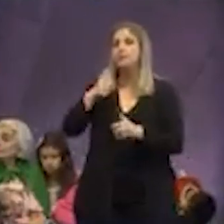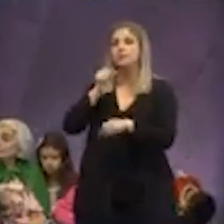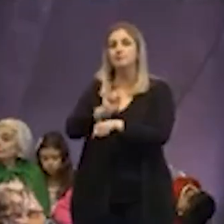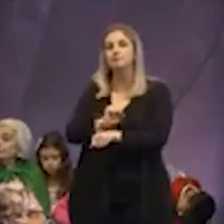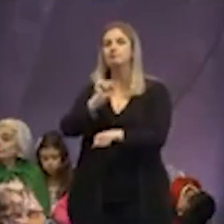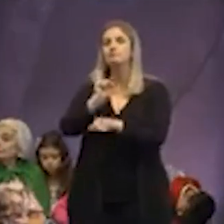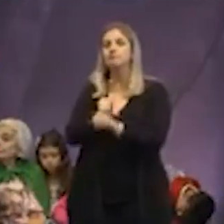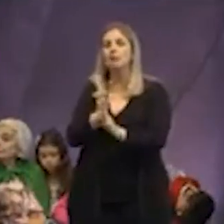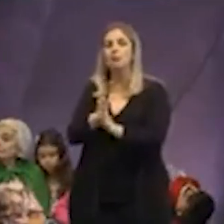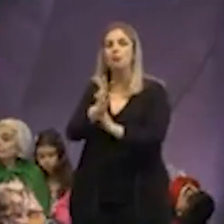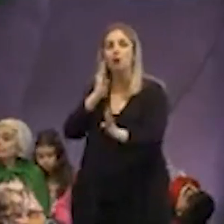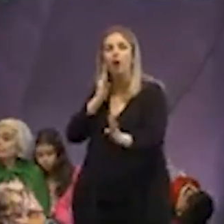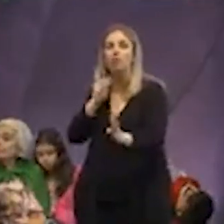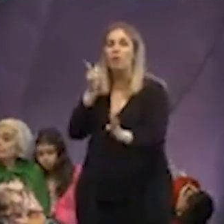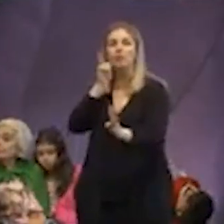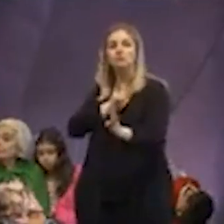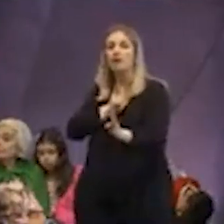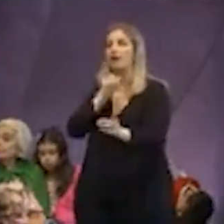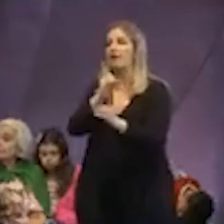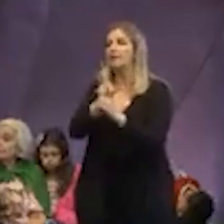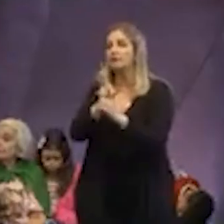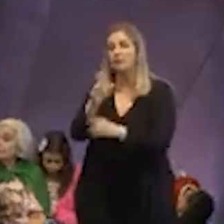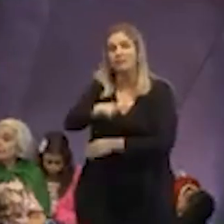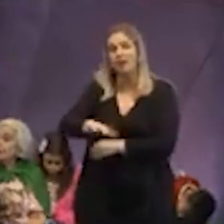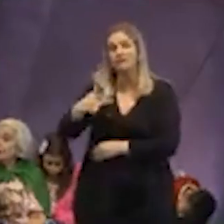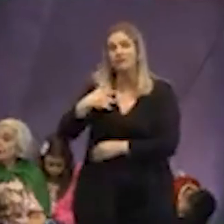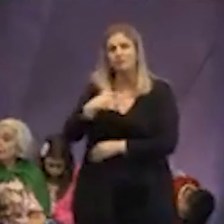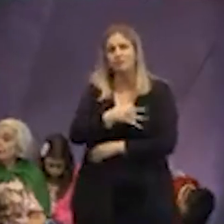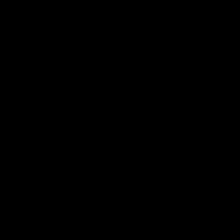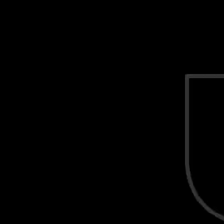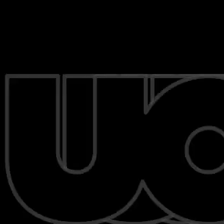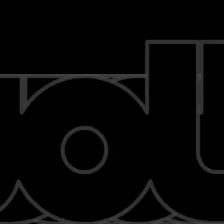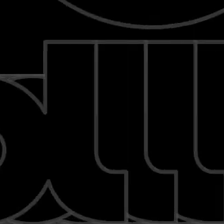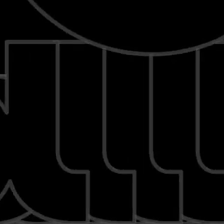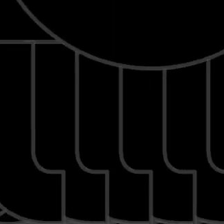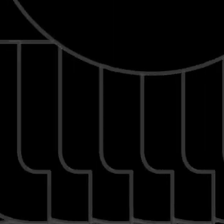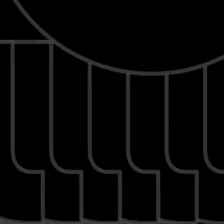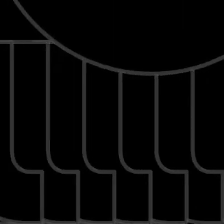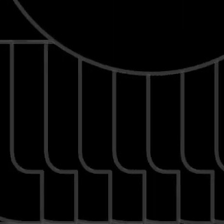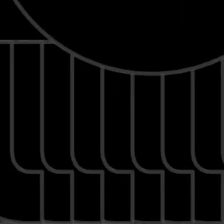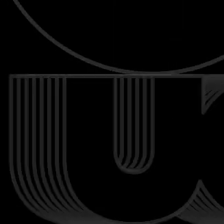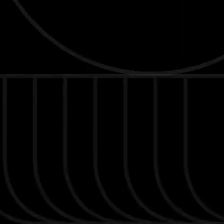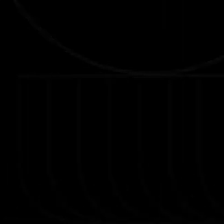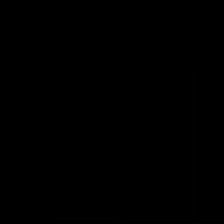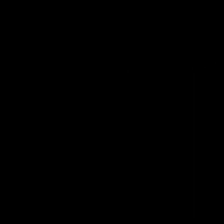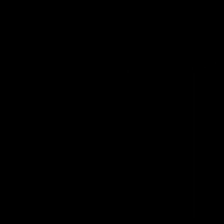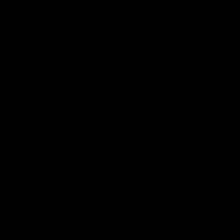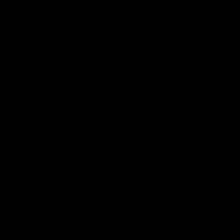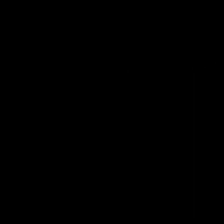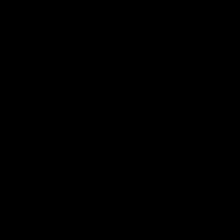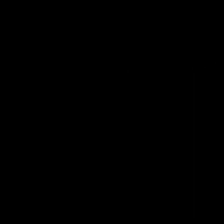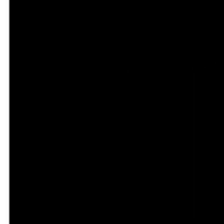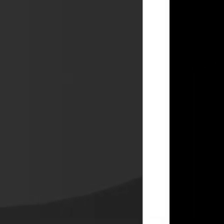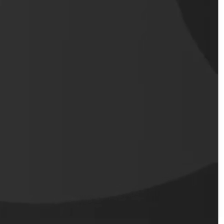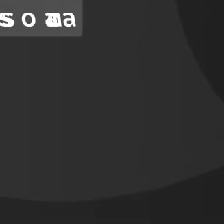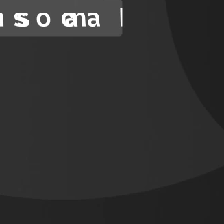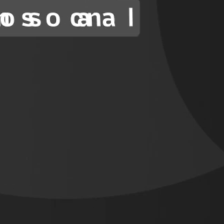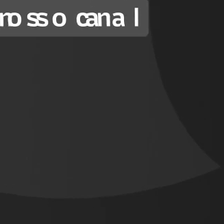esperando atendimento e que está tudo parado? Triste realidade. Uau.